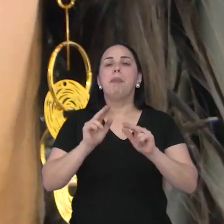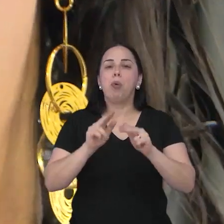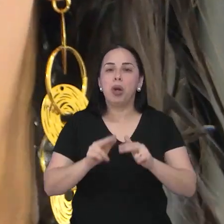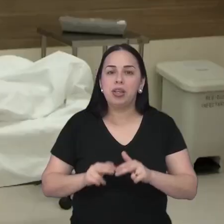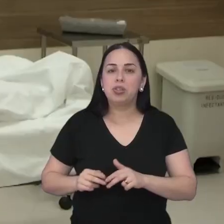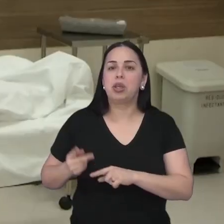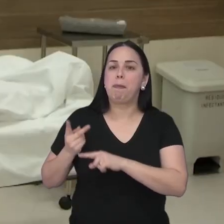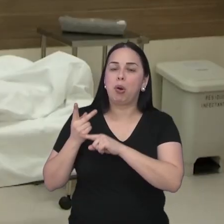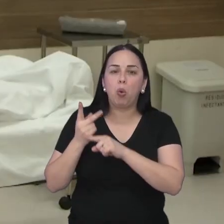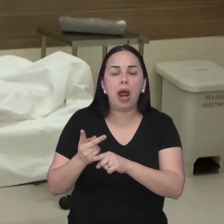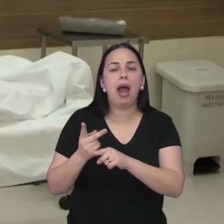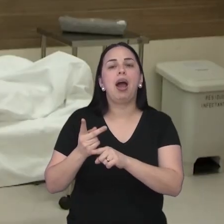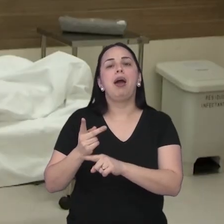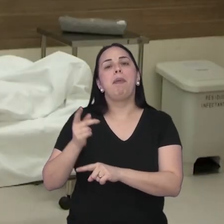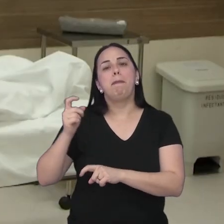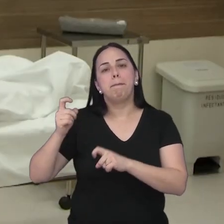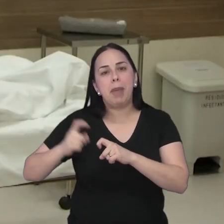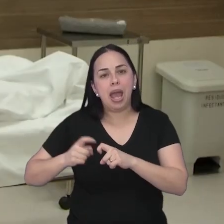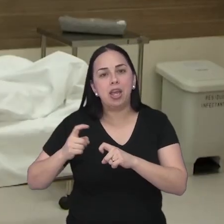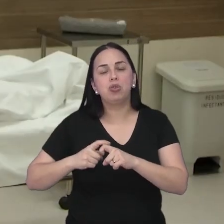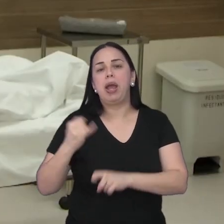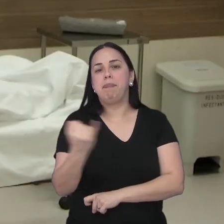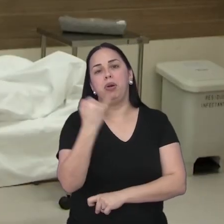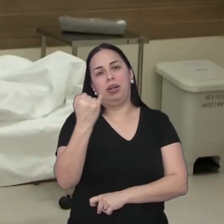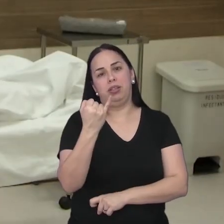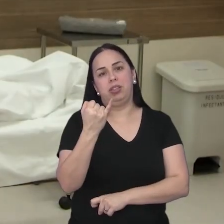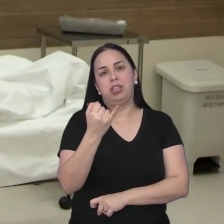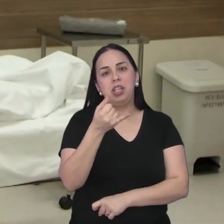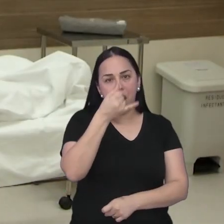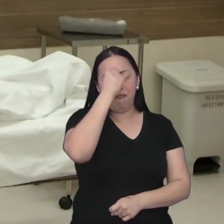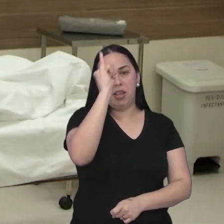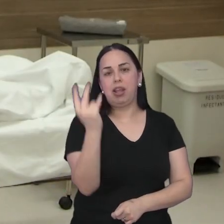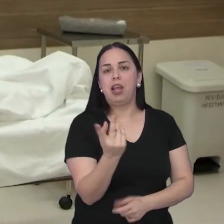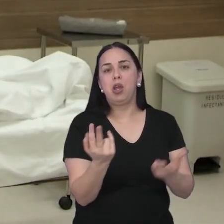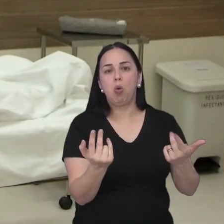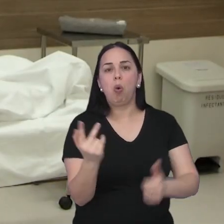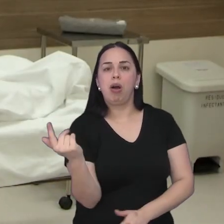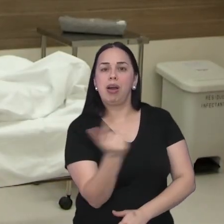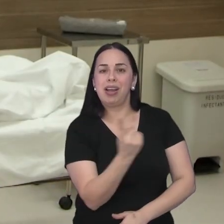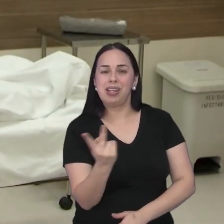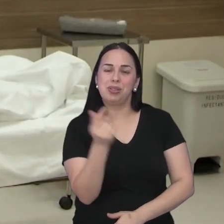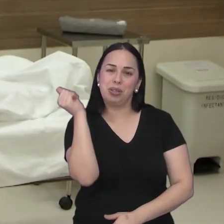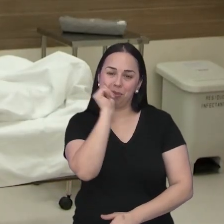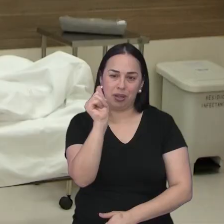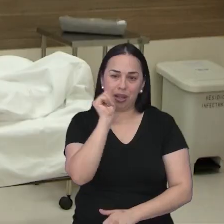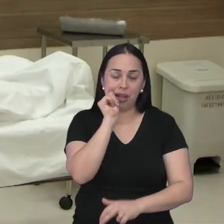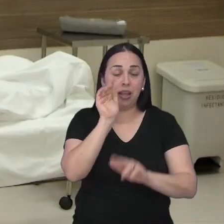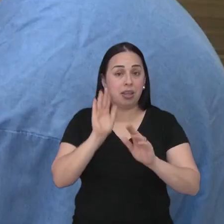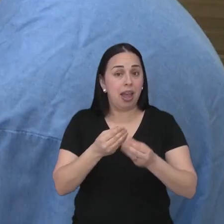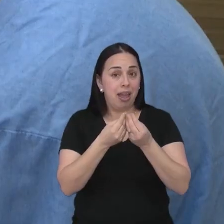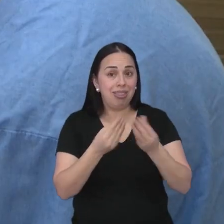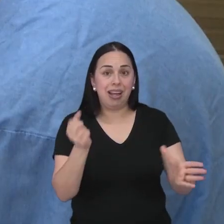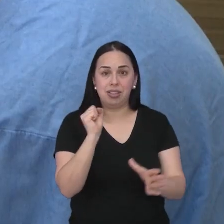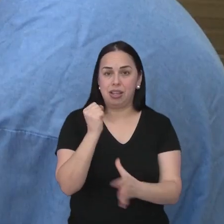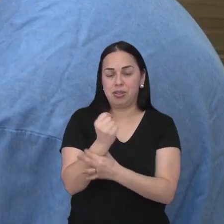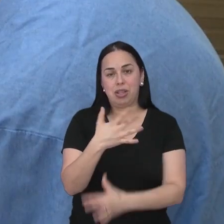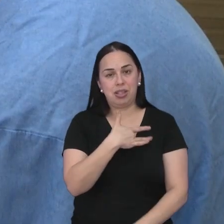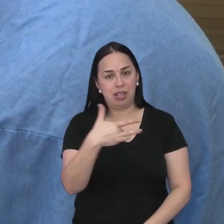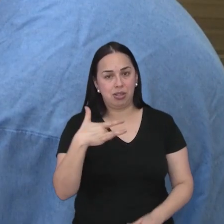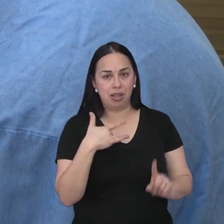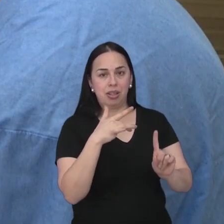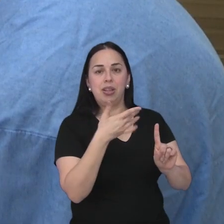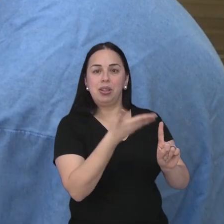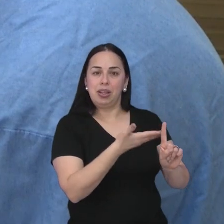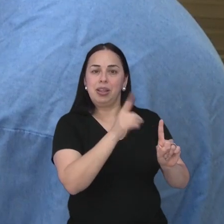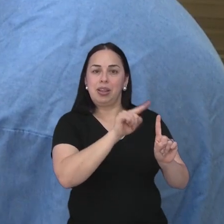vez menores, o acompanhamento médico é imprescindível. Fazer o pré-natal é fundamental em toda a gestação e é mais uma garantia